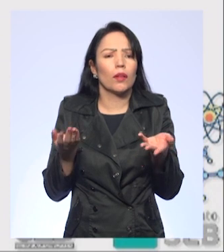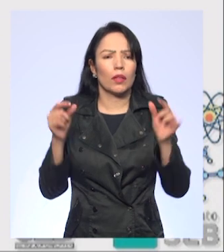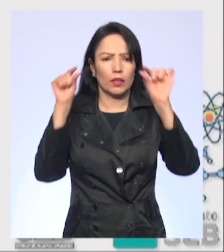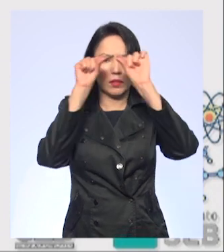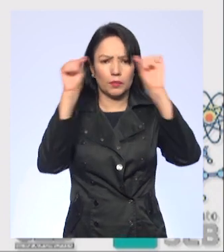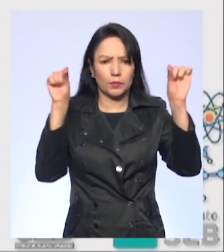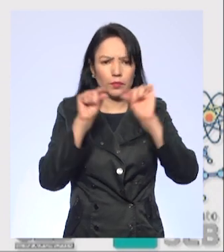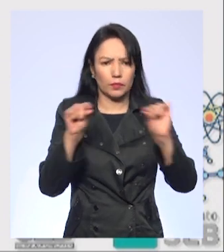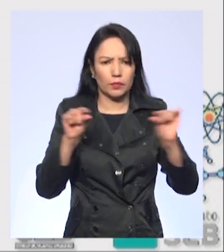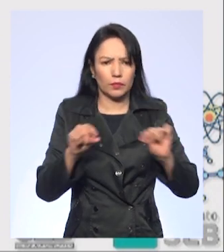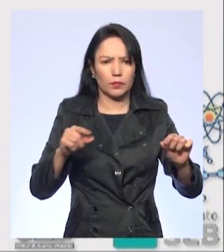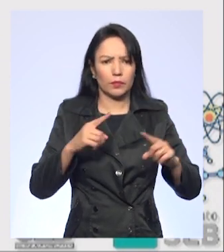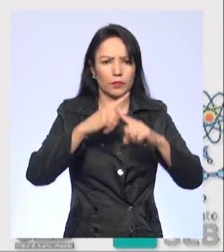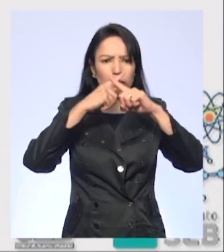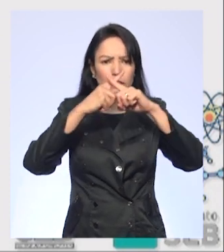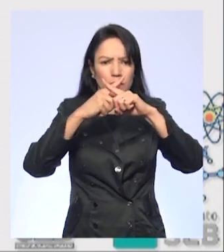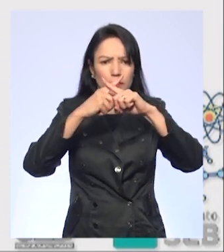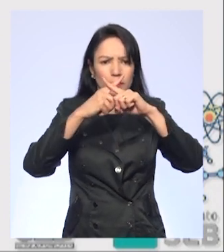adivinha o que o Fredão vai dizer.